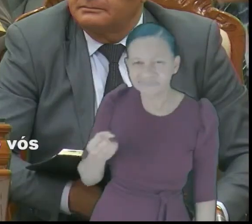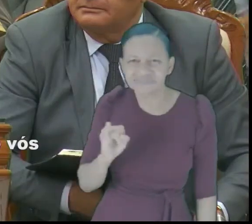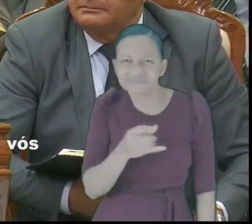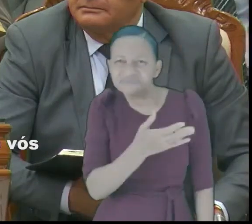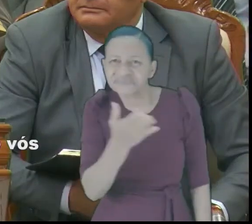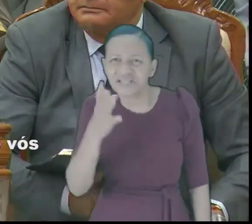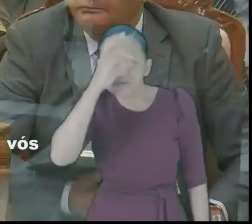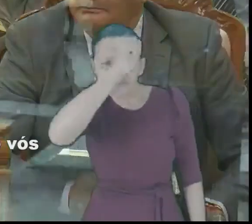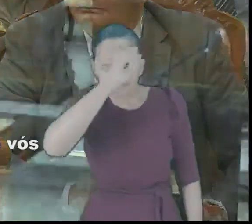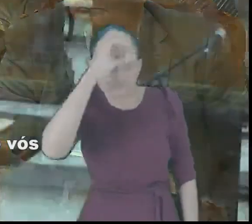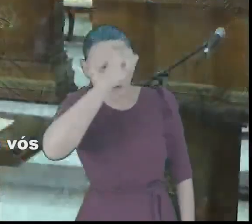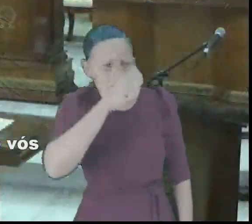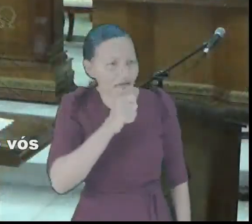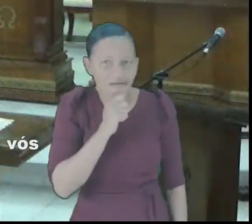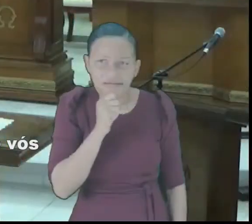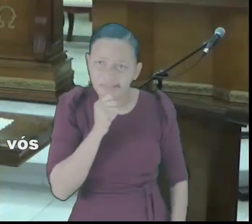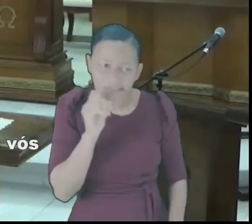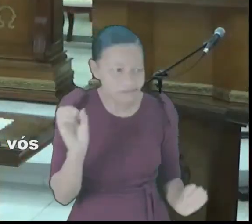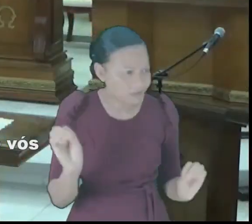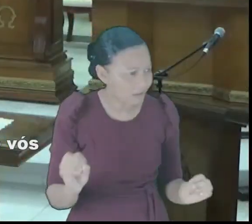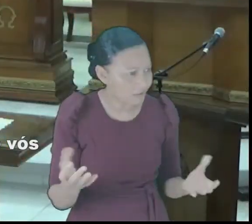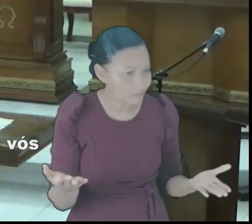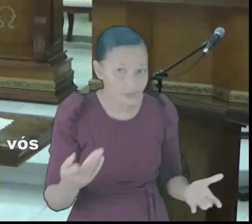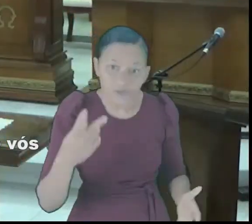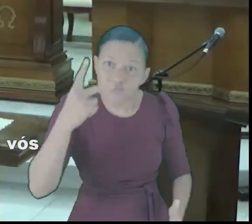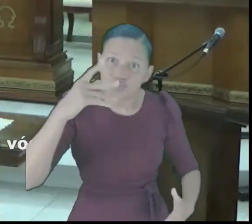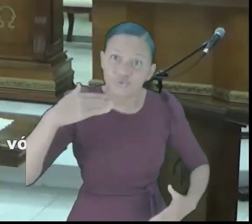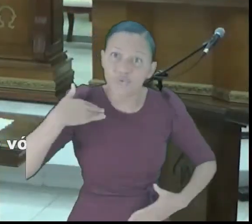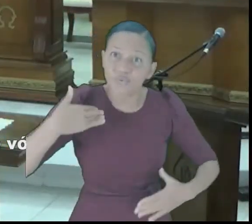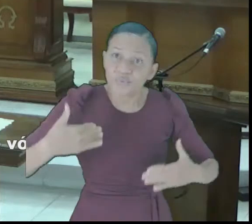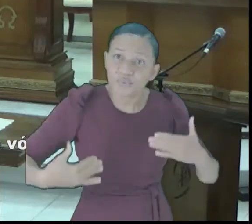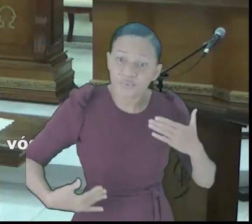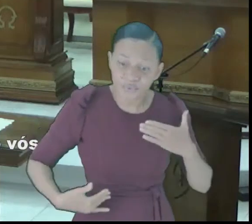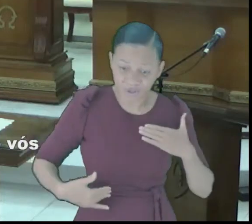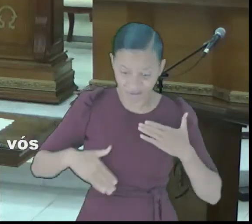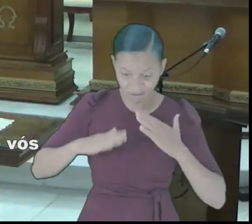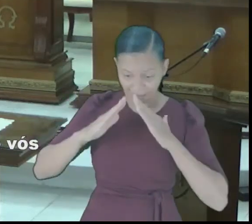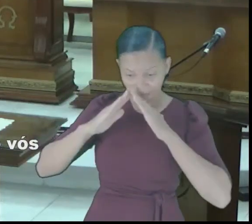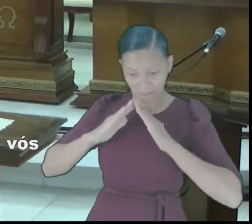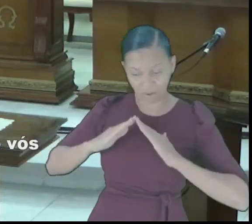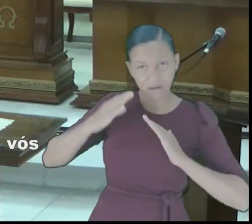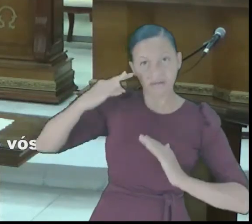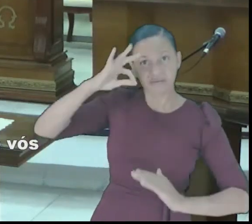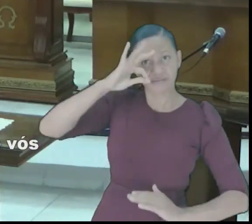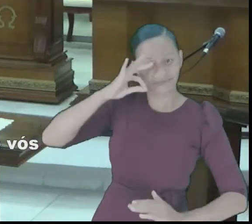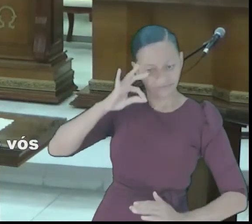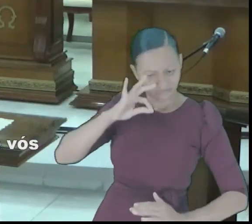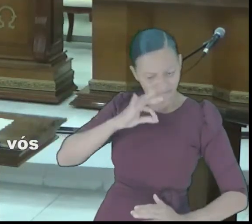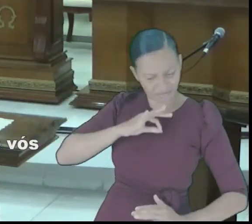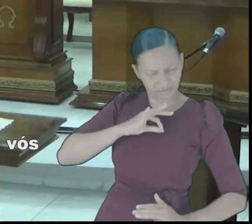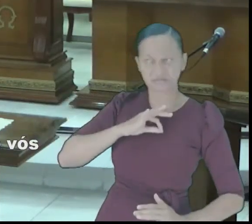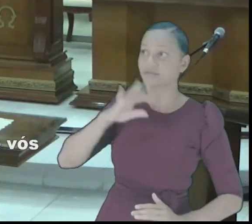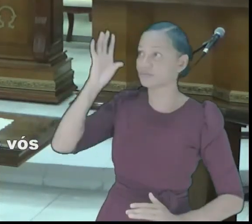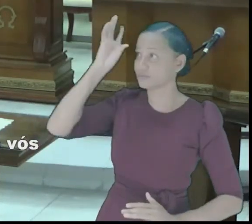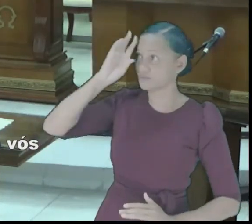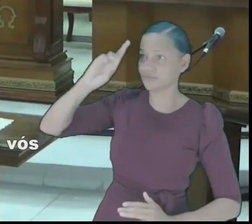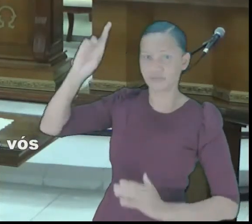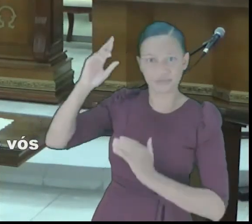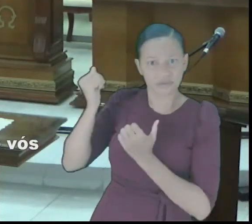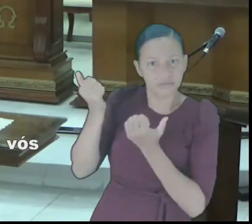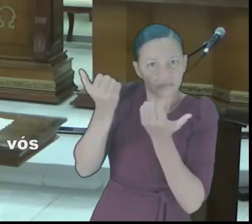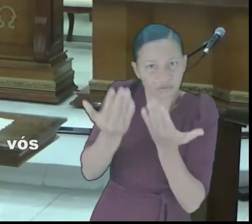não aprenderam ainda que seu corpo é a morada do Espírito Santo que Deus lhe